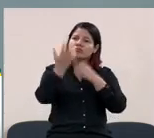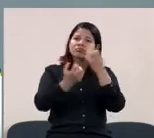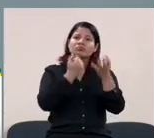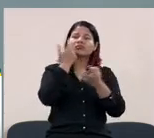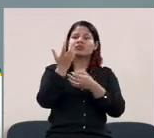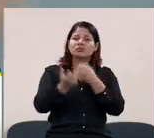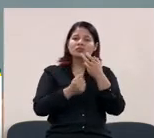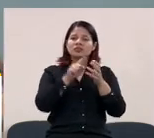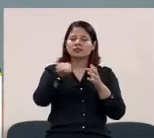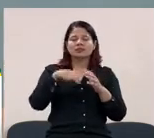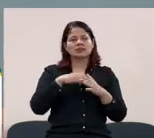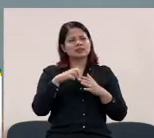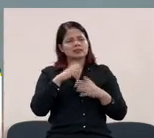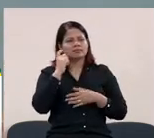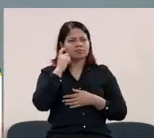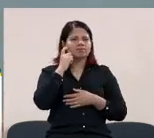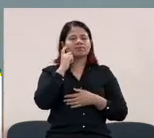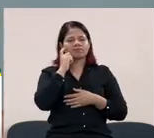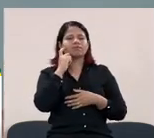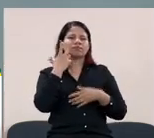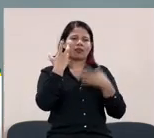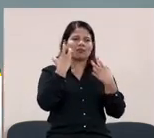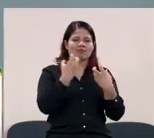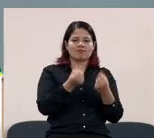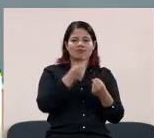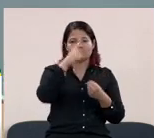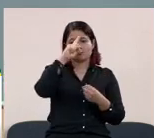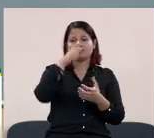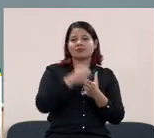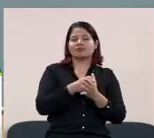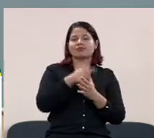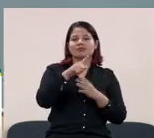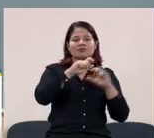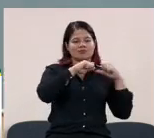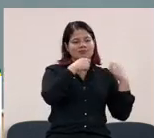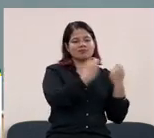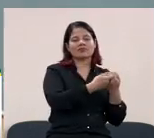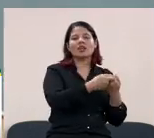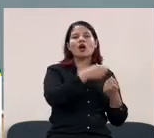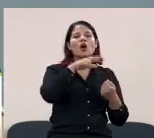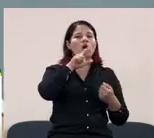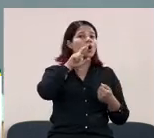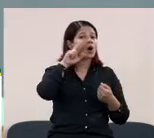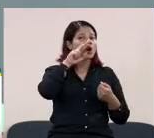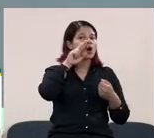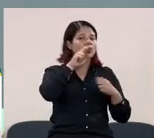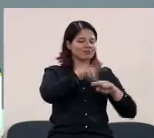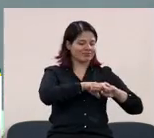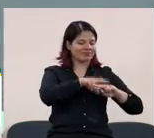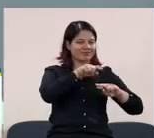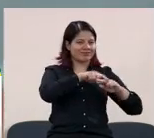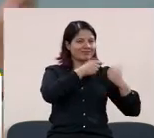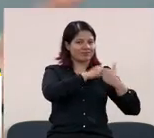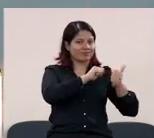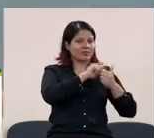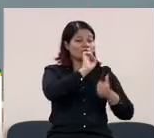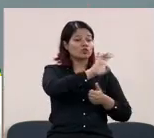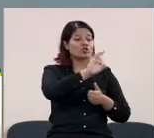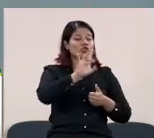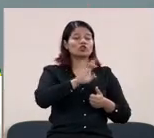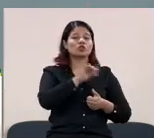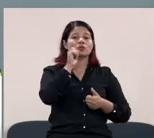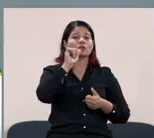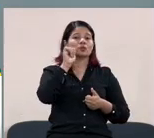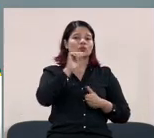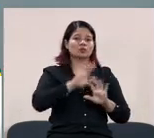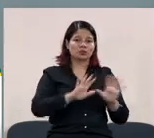ele, inteligentemente, o empresário resolveu adotar o projeto em Santa Catarina. Então, vejo uma oportunidade para a mulher, já